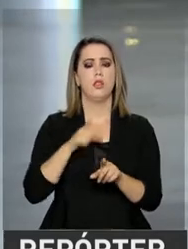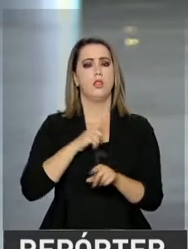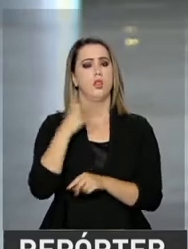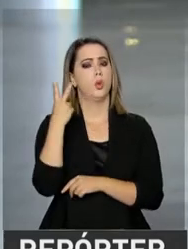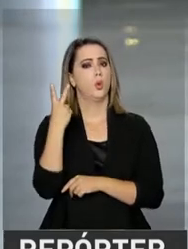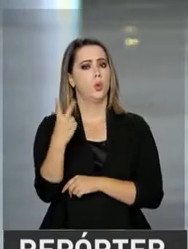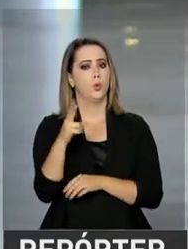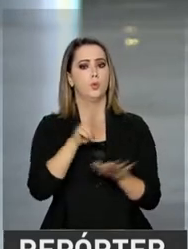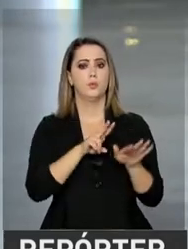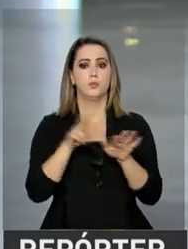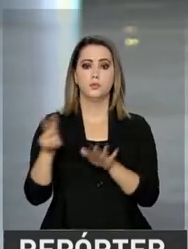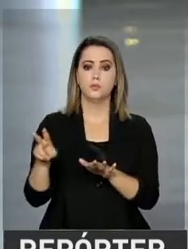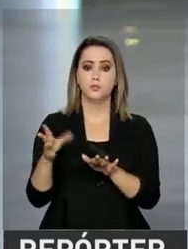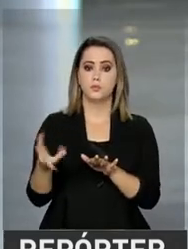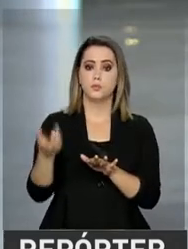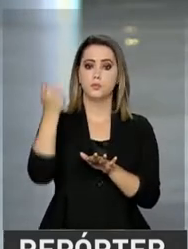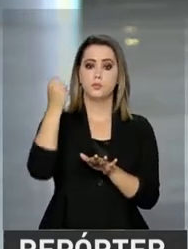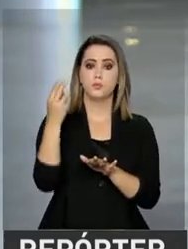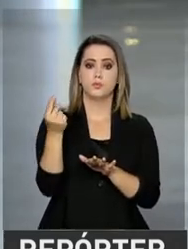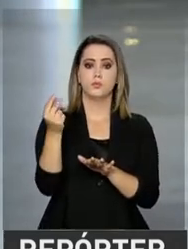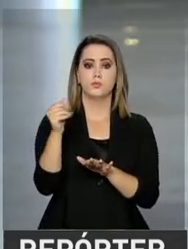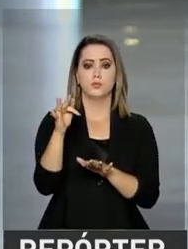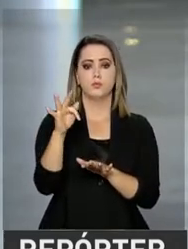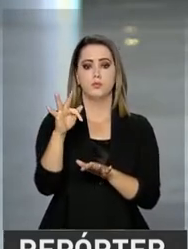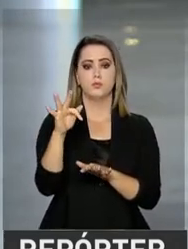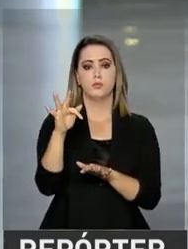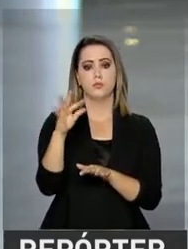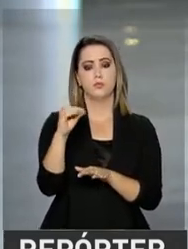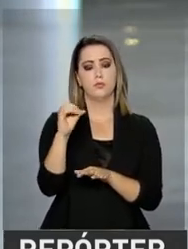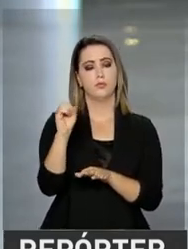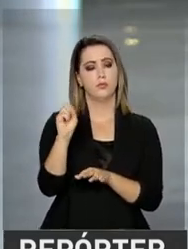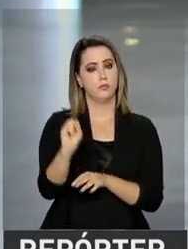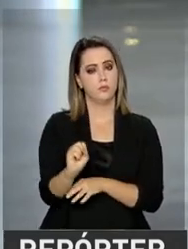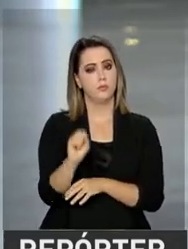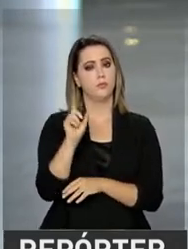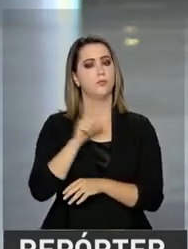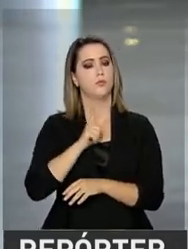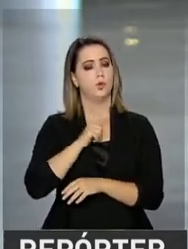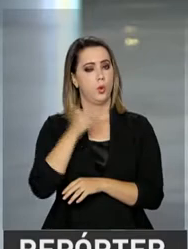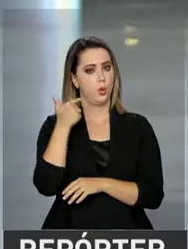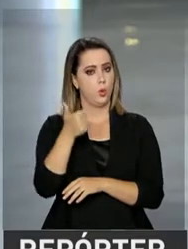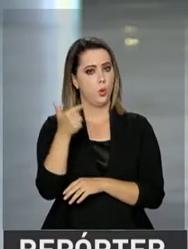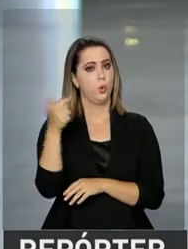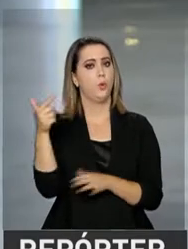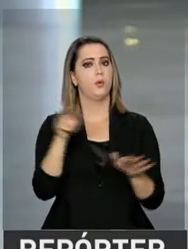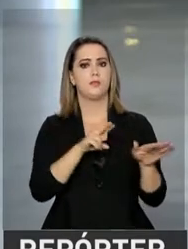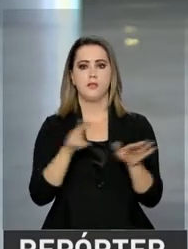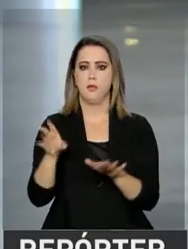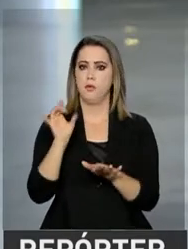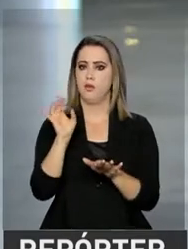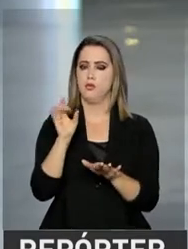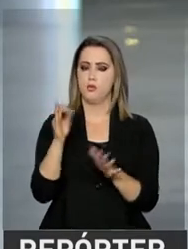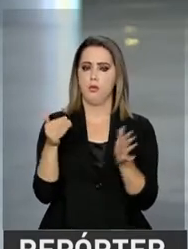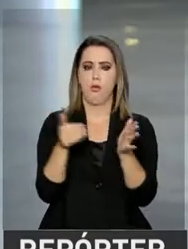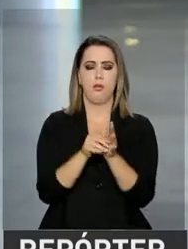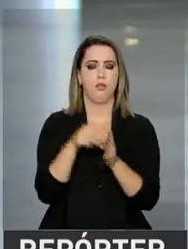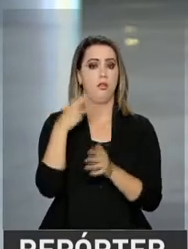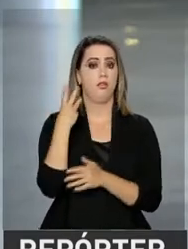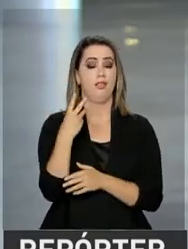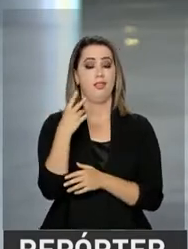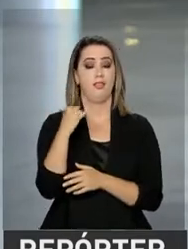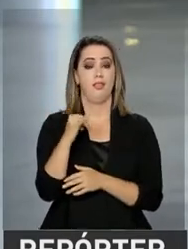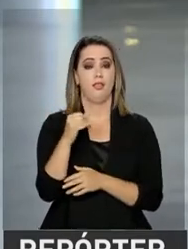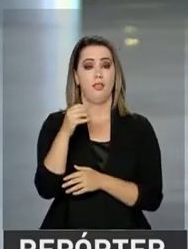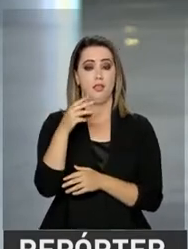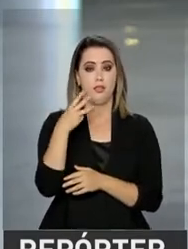semanas para fazer a retirada desses recursos das contas inativas do fundo de garantia o profissional vai até o dia 31 de